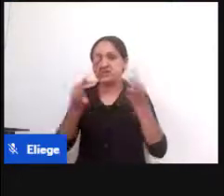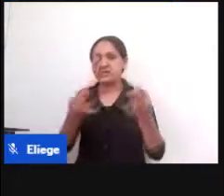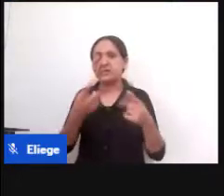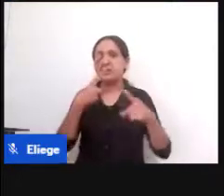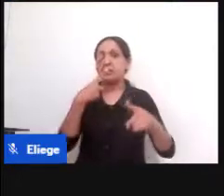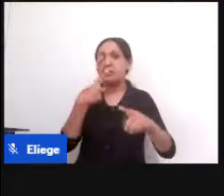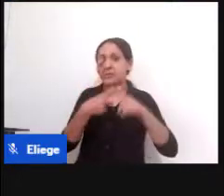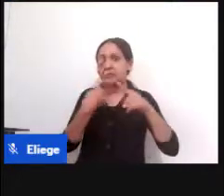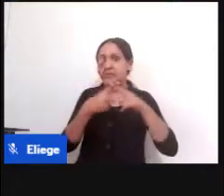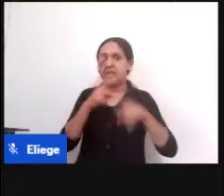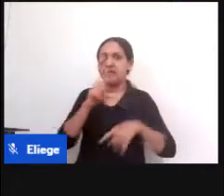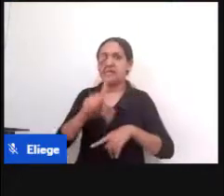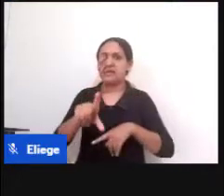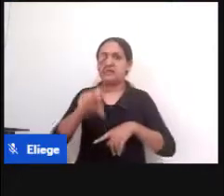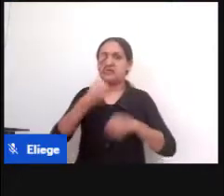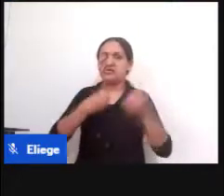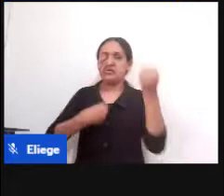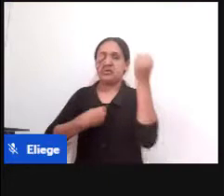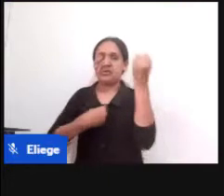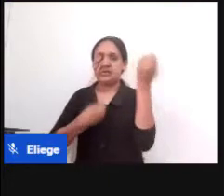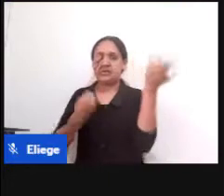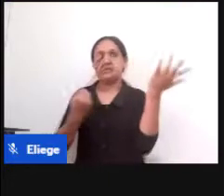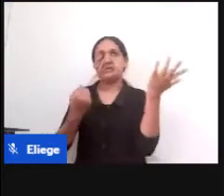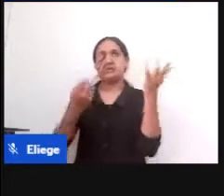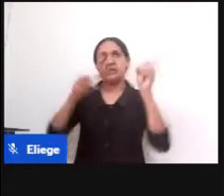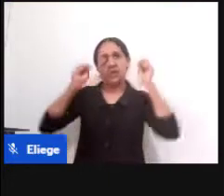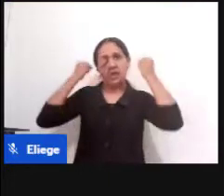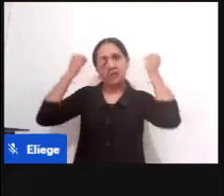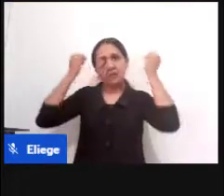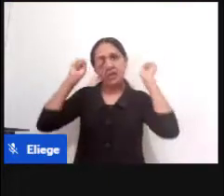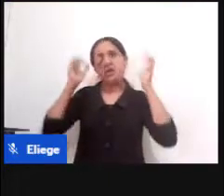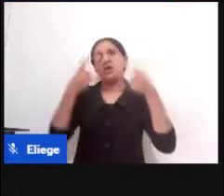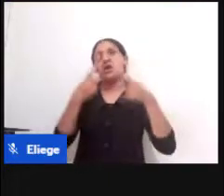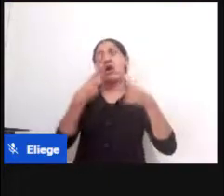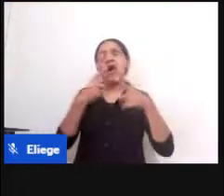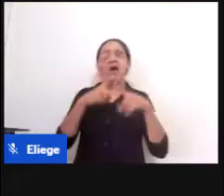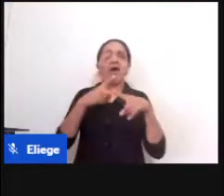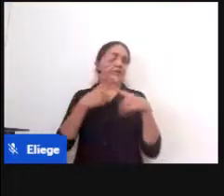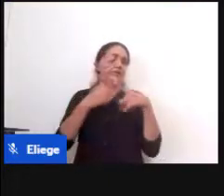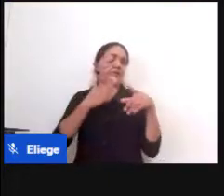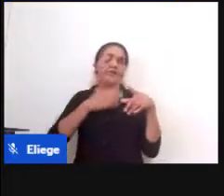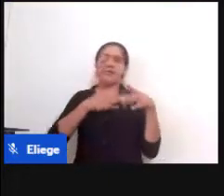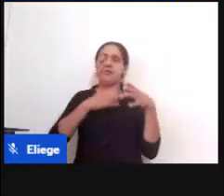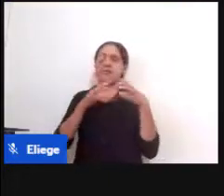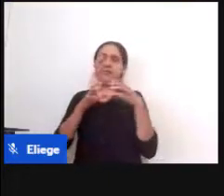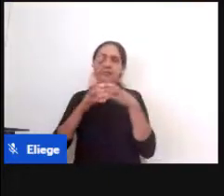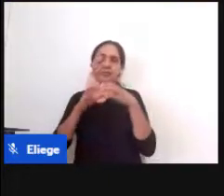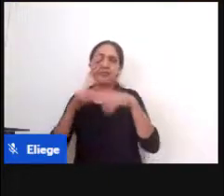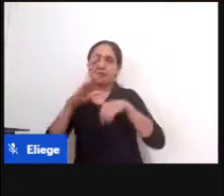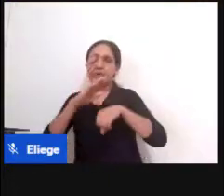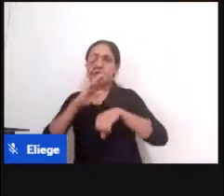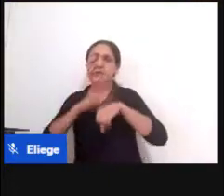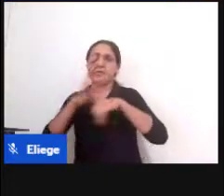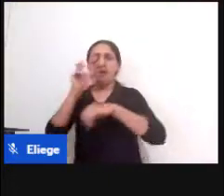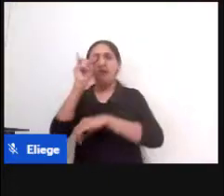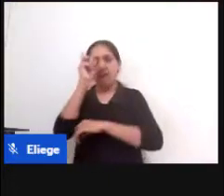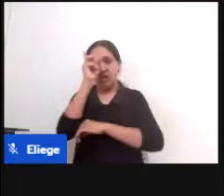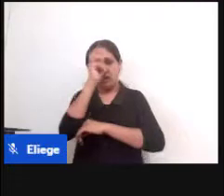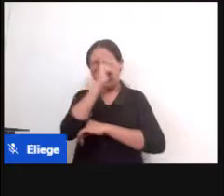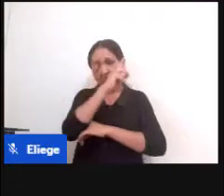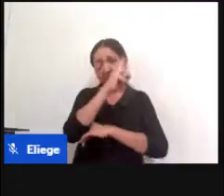dança do que a ginástica? Ah, porque o meu grupo apresentou mais dificuldade em